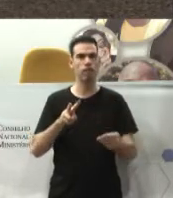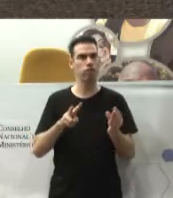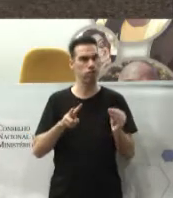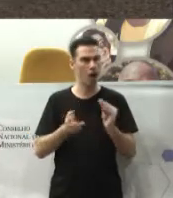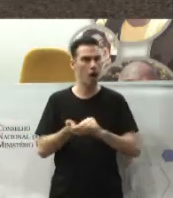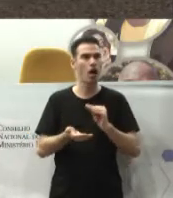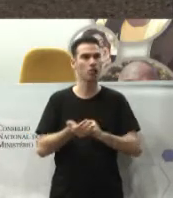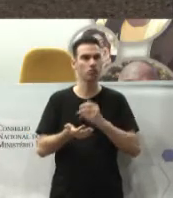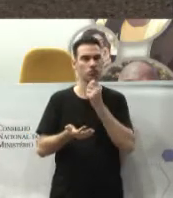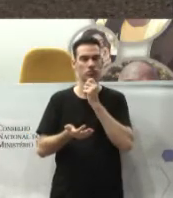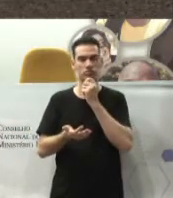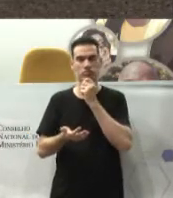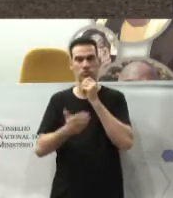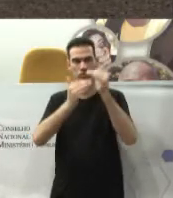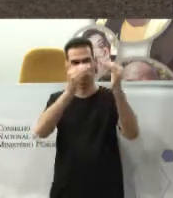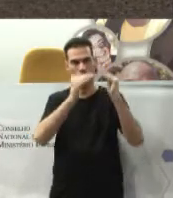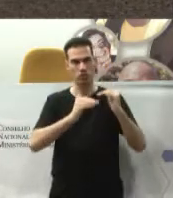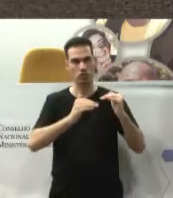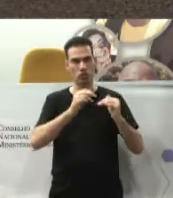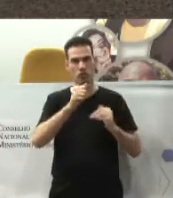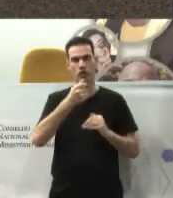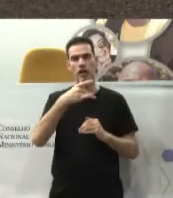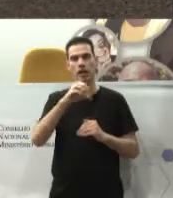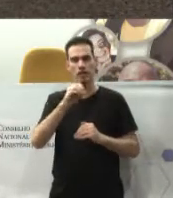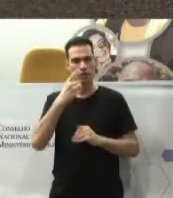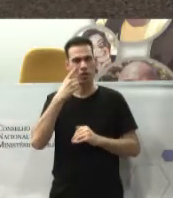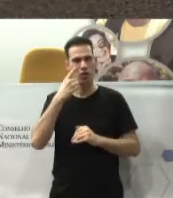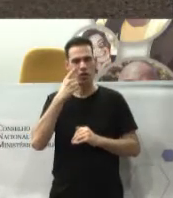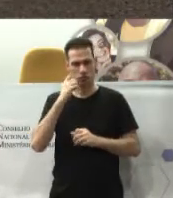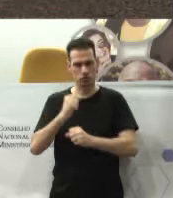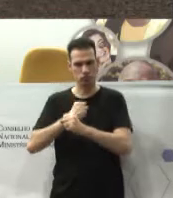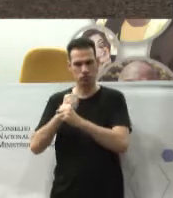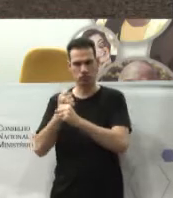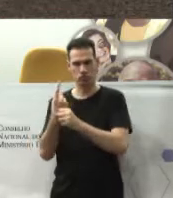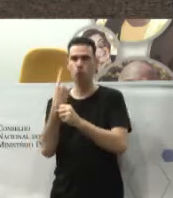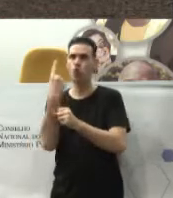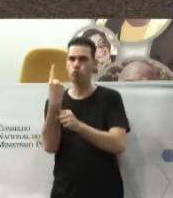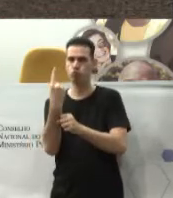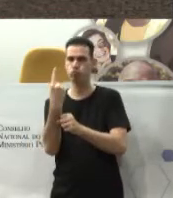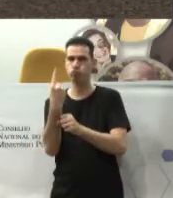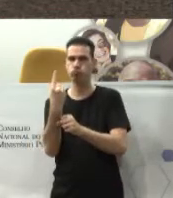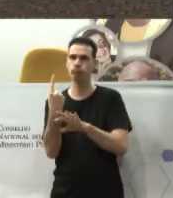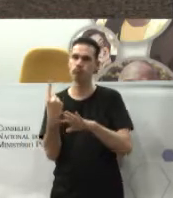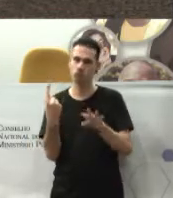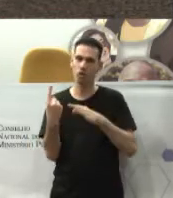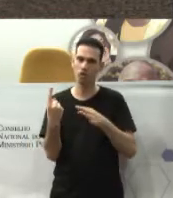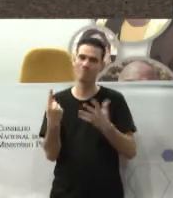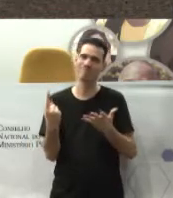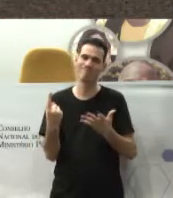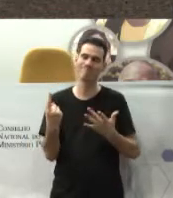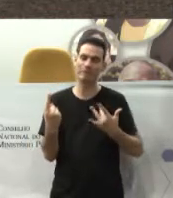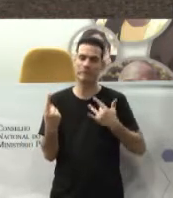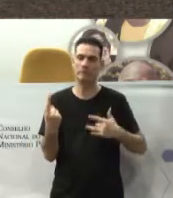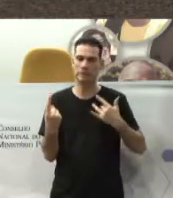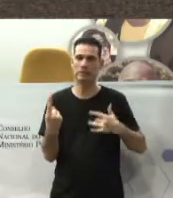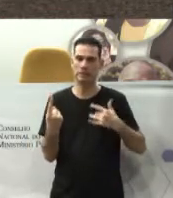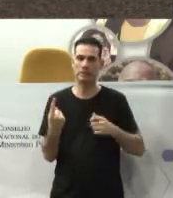ação. Houve um leito até agora criado, infelizmente não todos foram criados